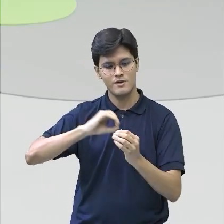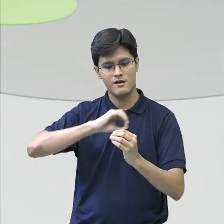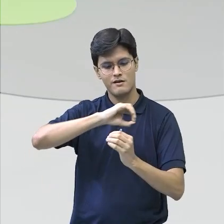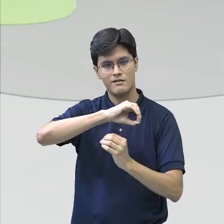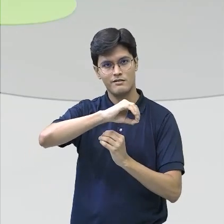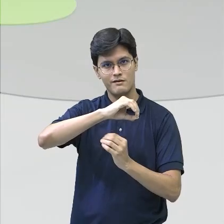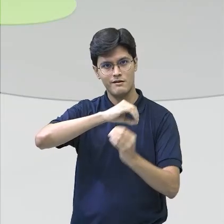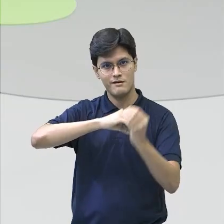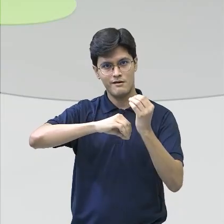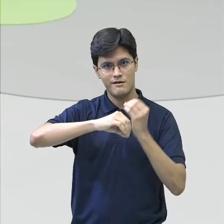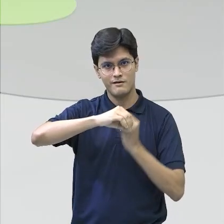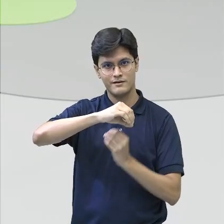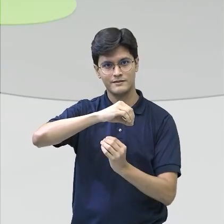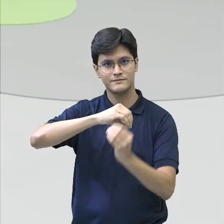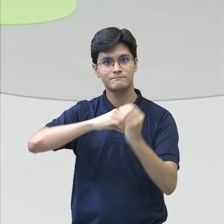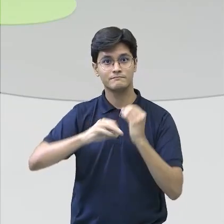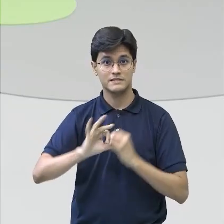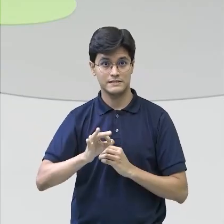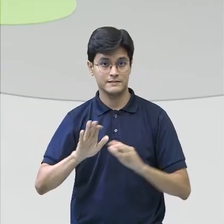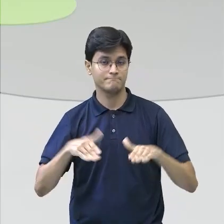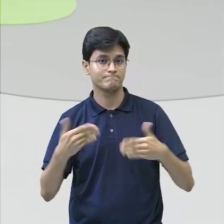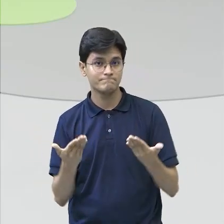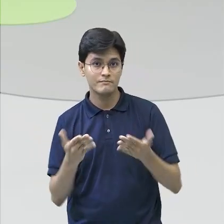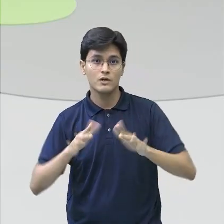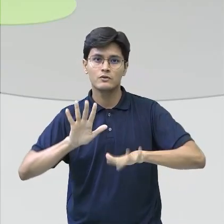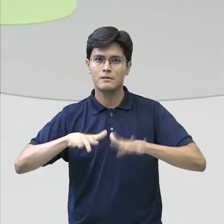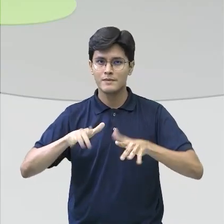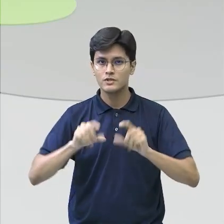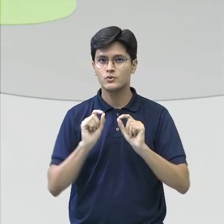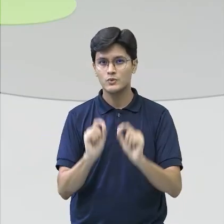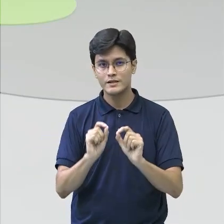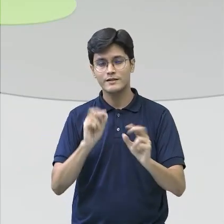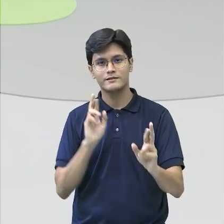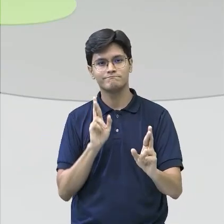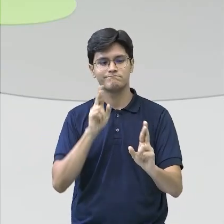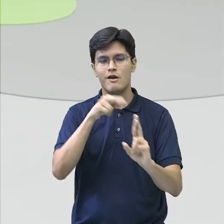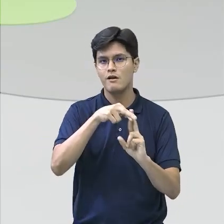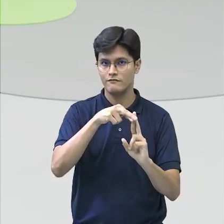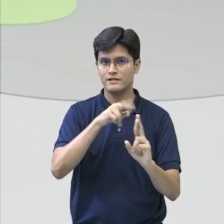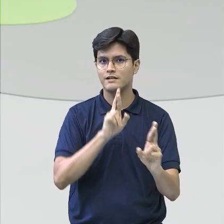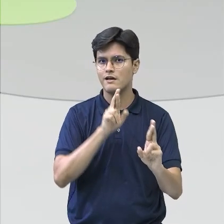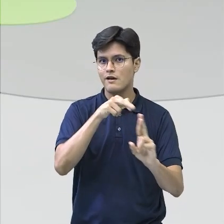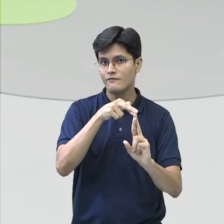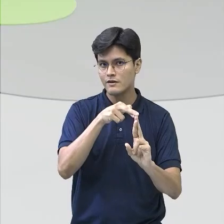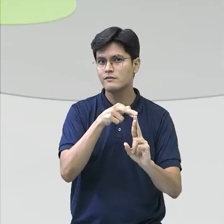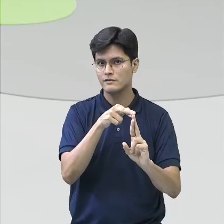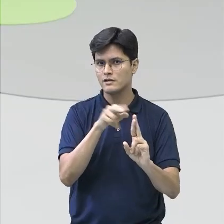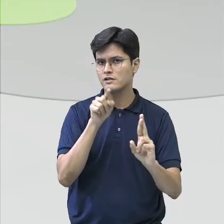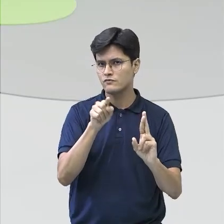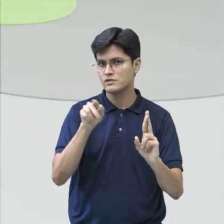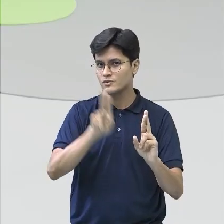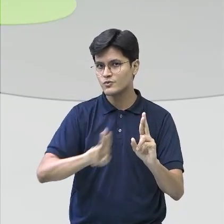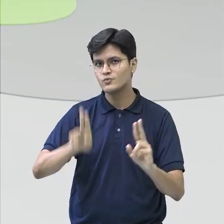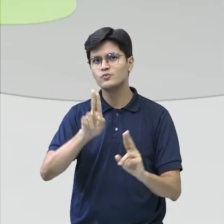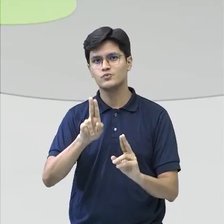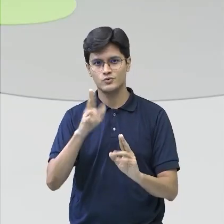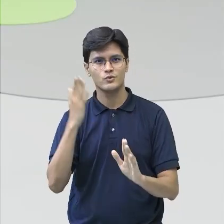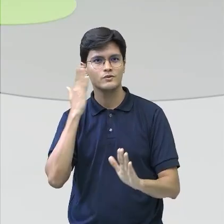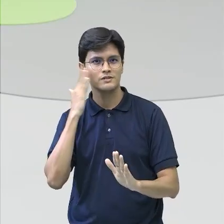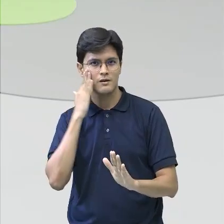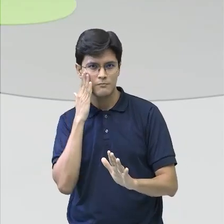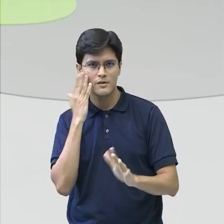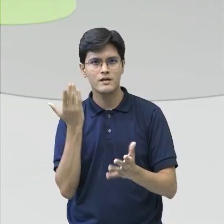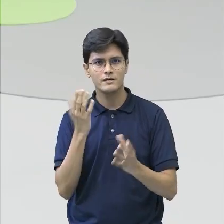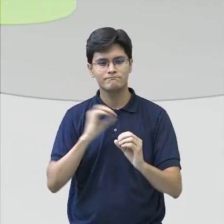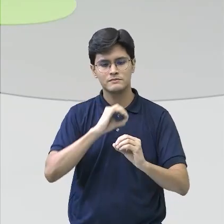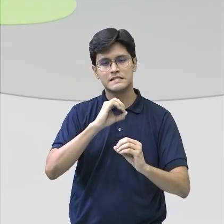redor do Sol. Então, dependendo do referencial que você usou ali, né, para determinar se estava em